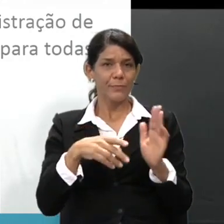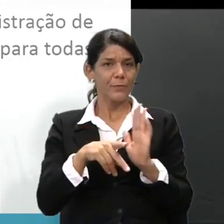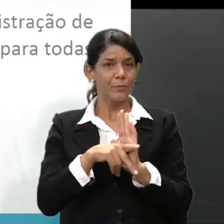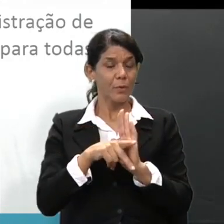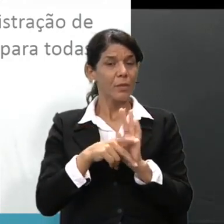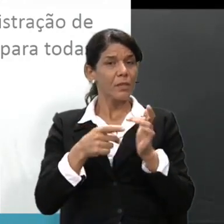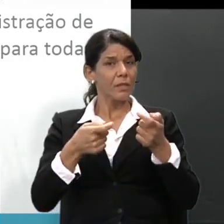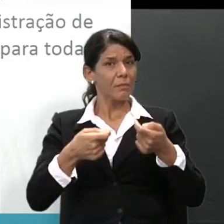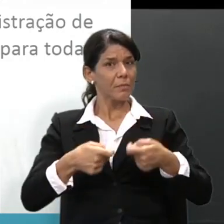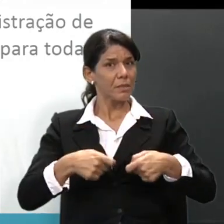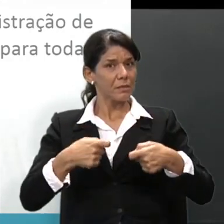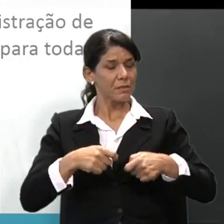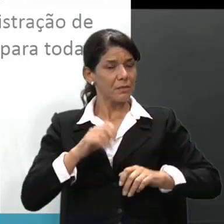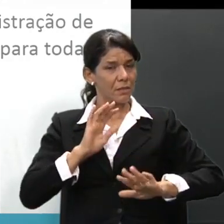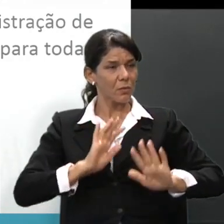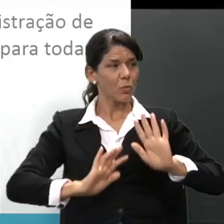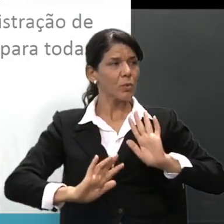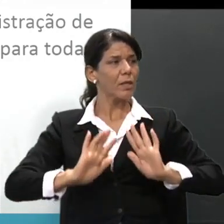que devem ser